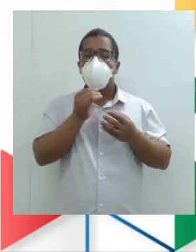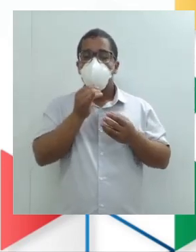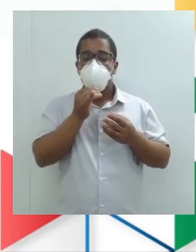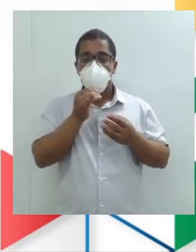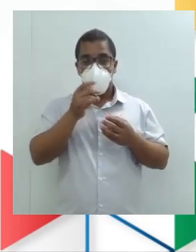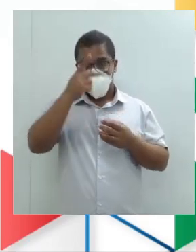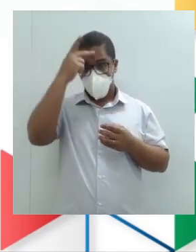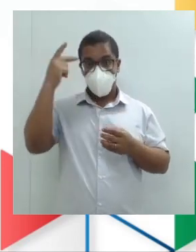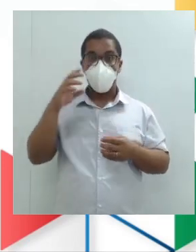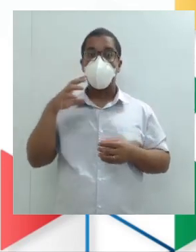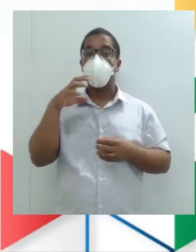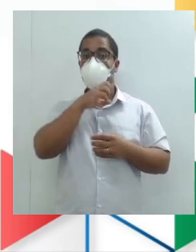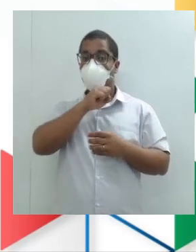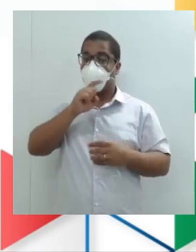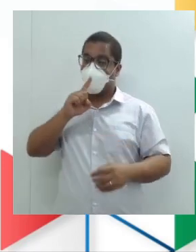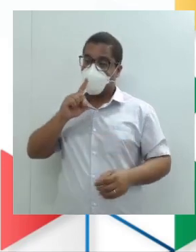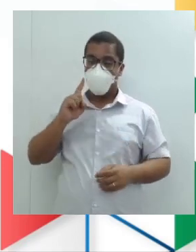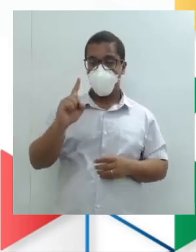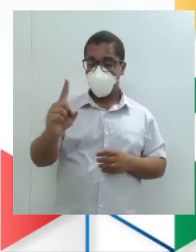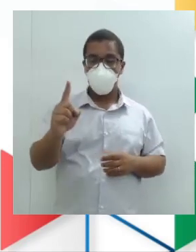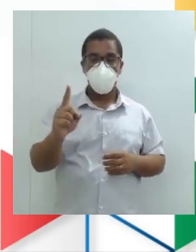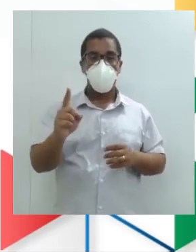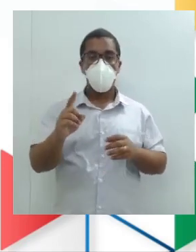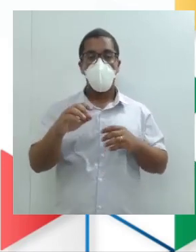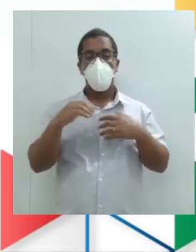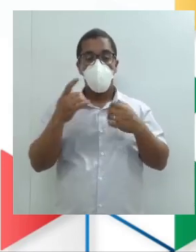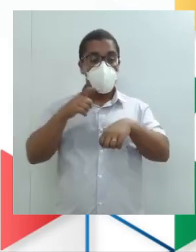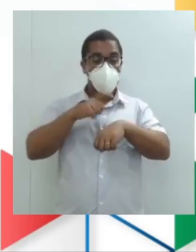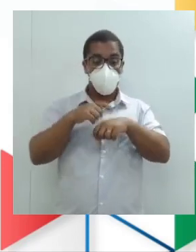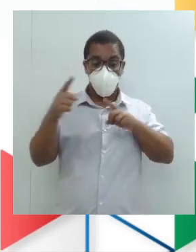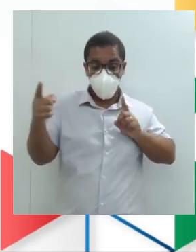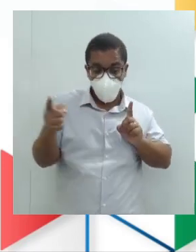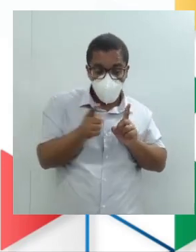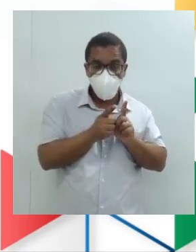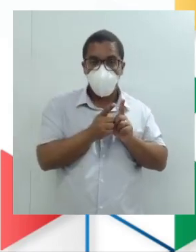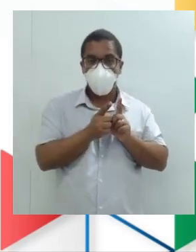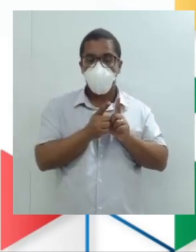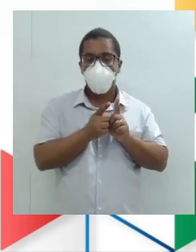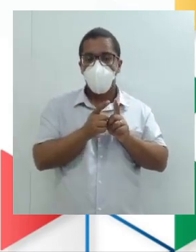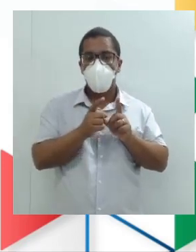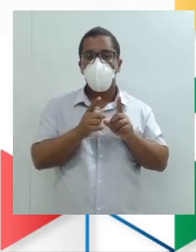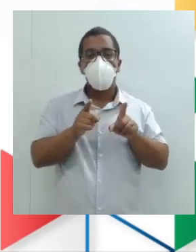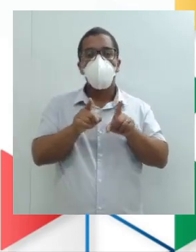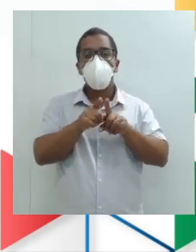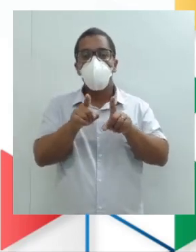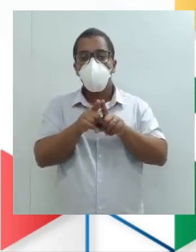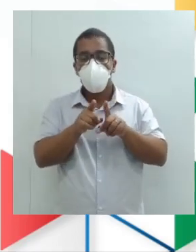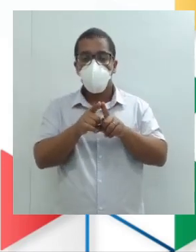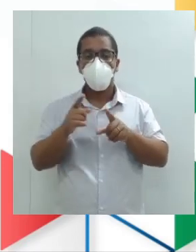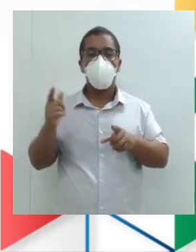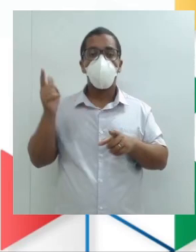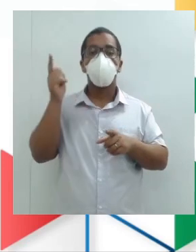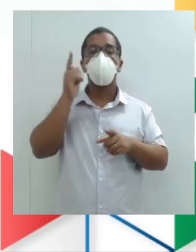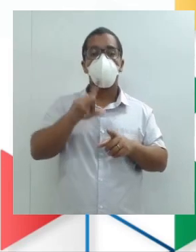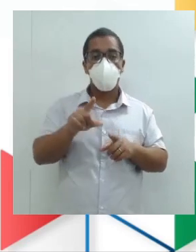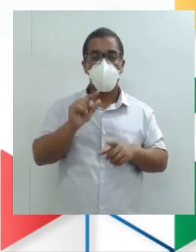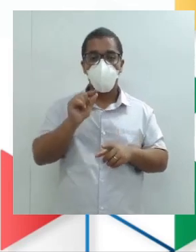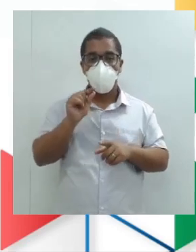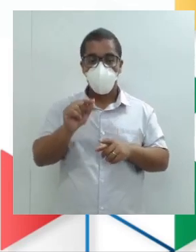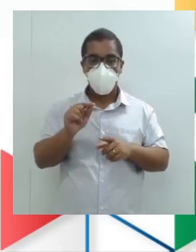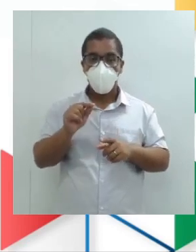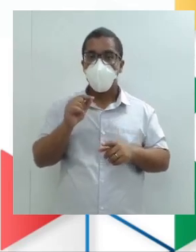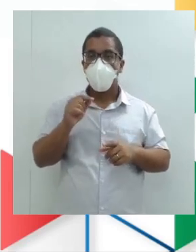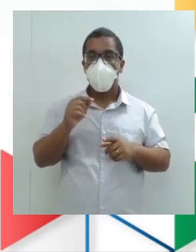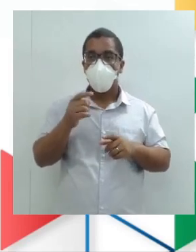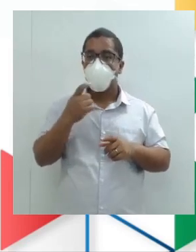chega mais rápido, quem faz no menor tempo, quem chega mais